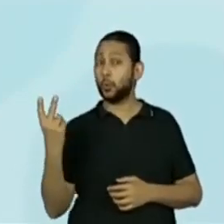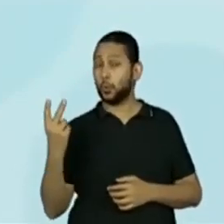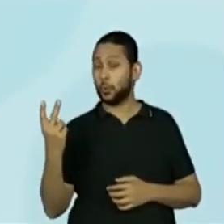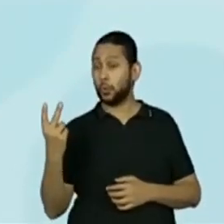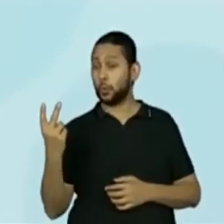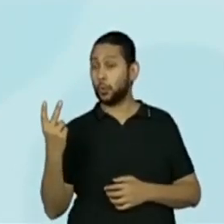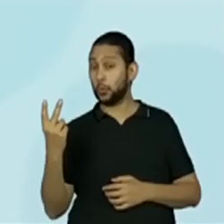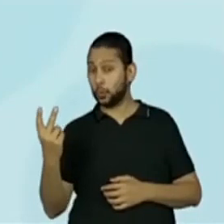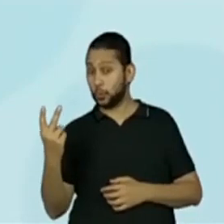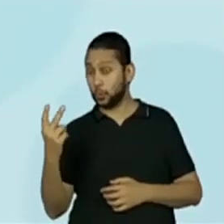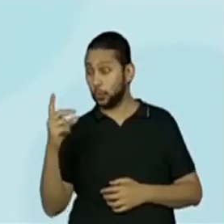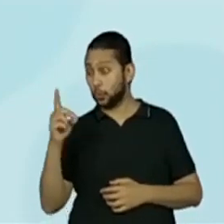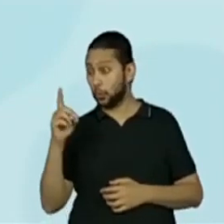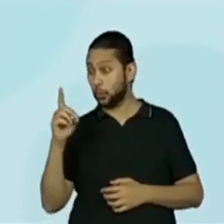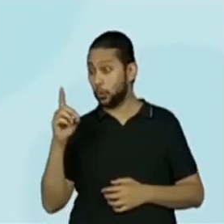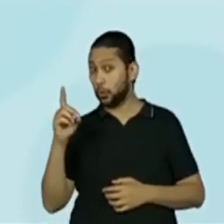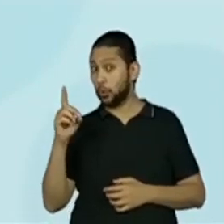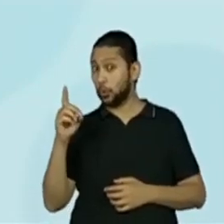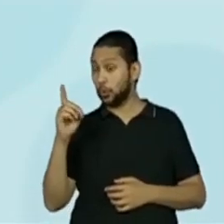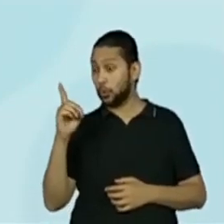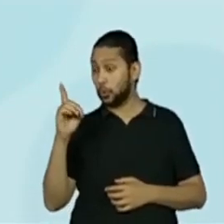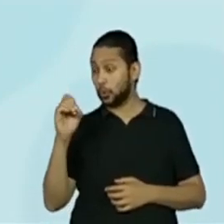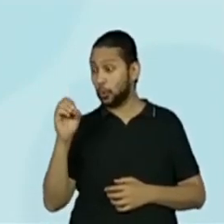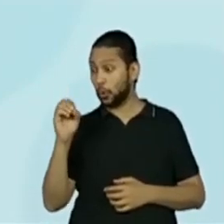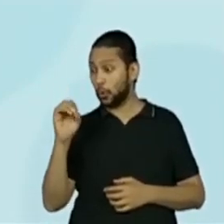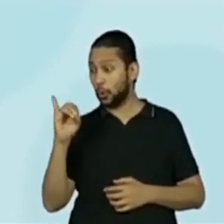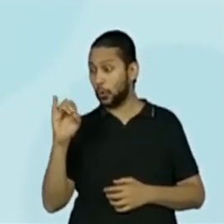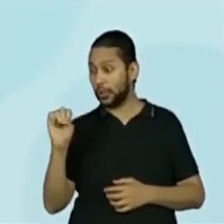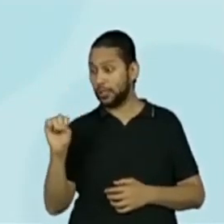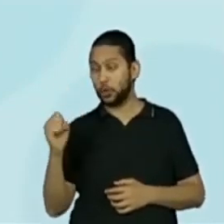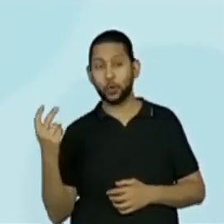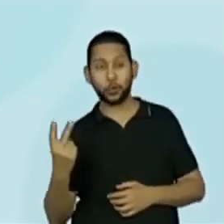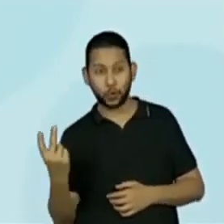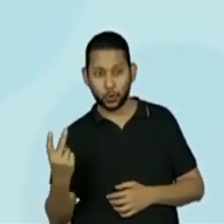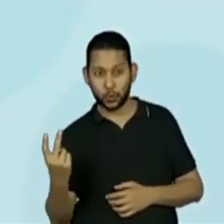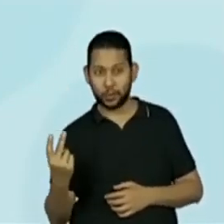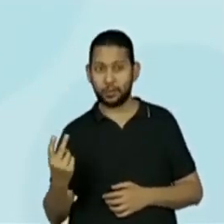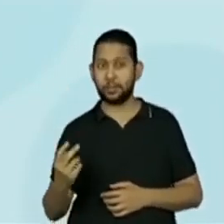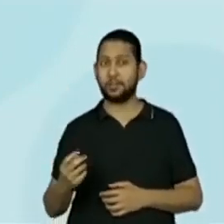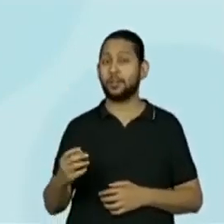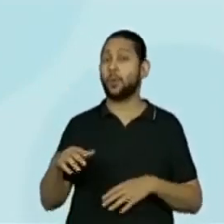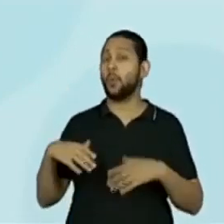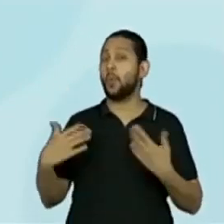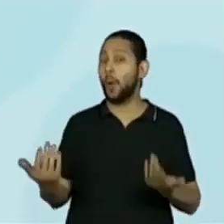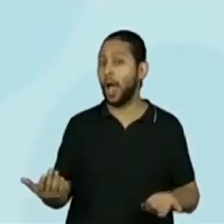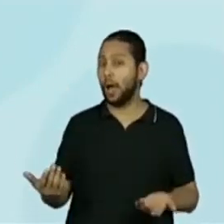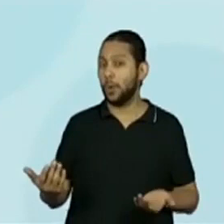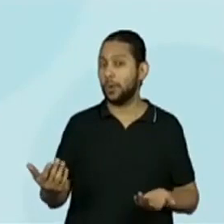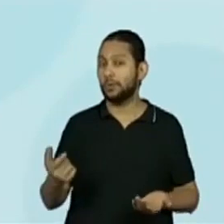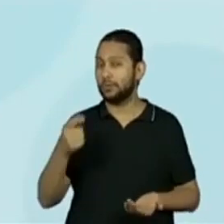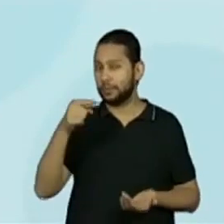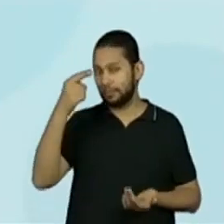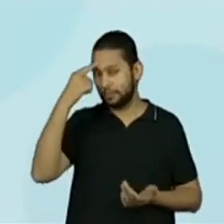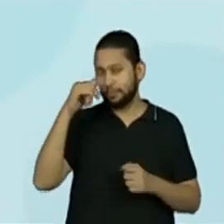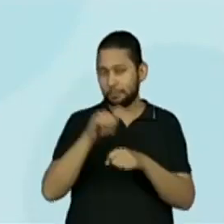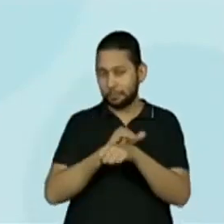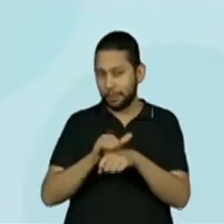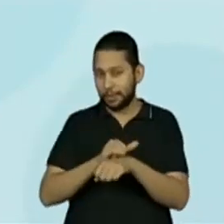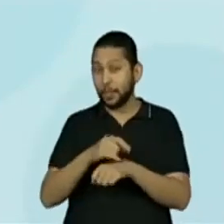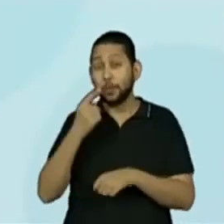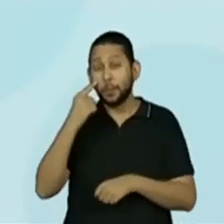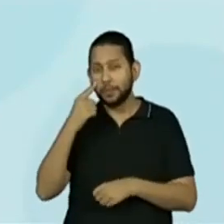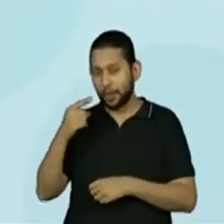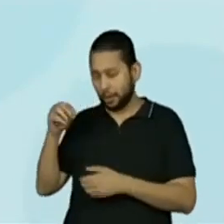está lá separado e eu leio como 2. Então, já vai te dando aí, não é, estratégias de pensar na resposta. Deixa eu ver se alguém